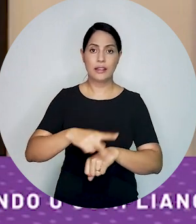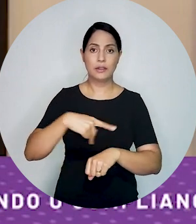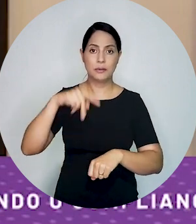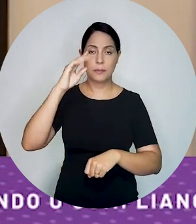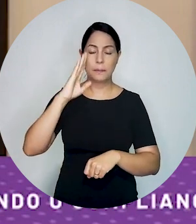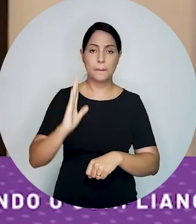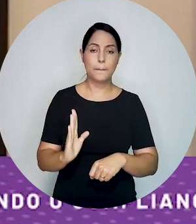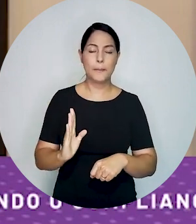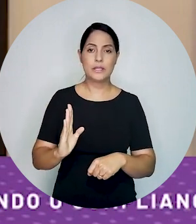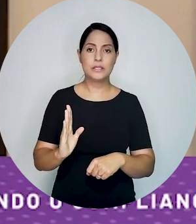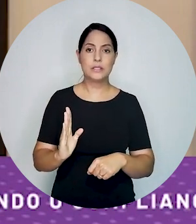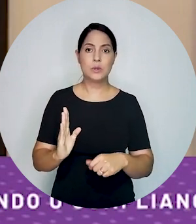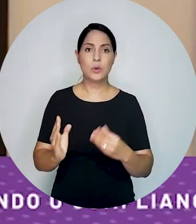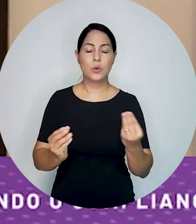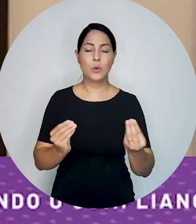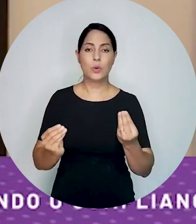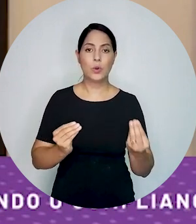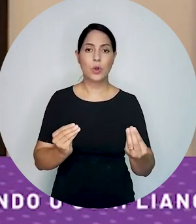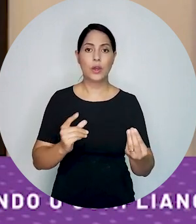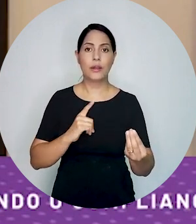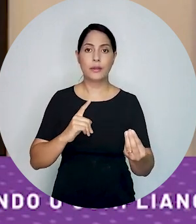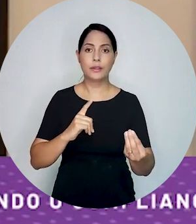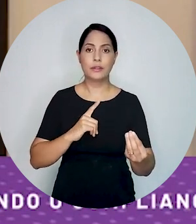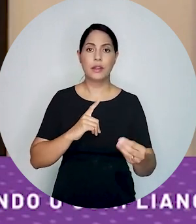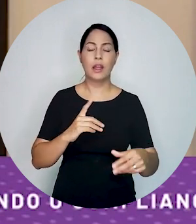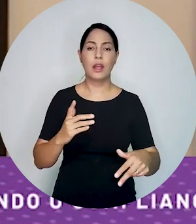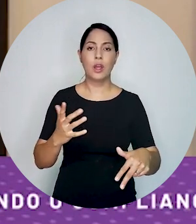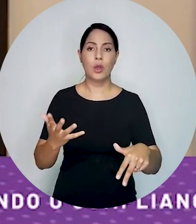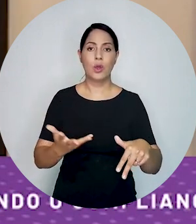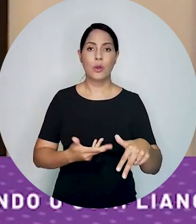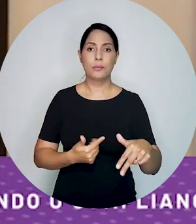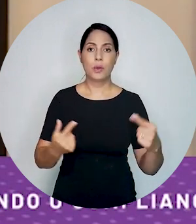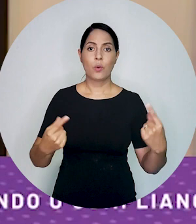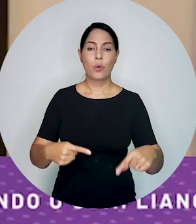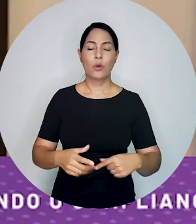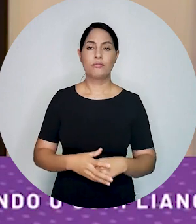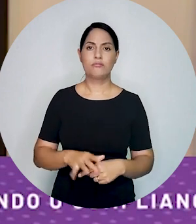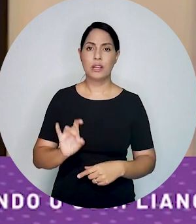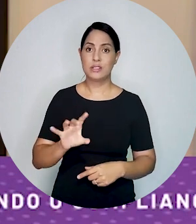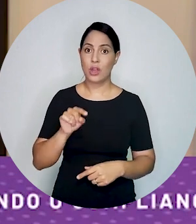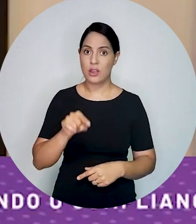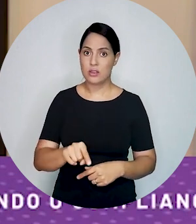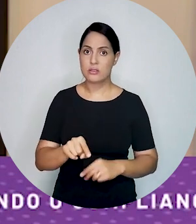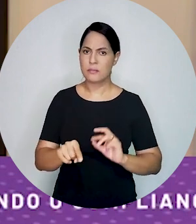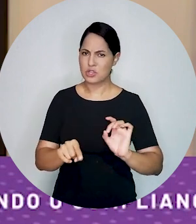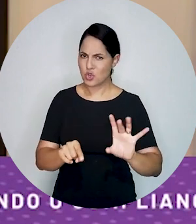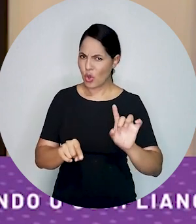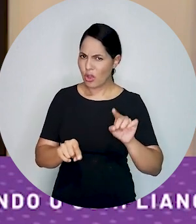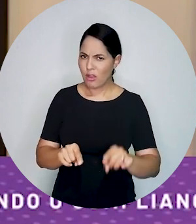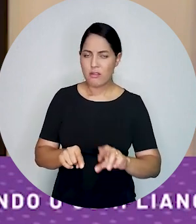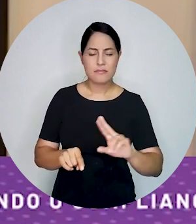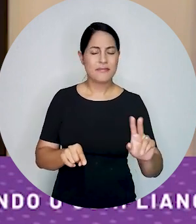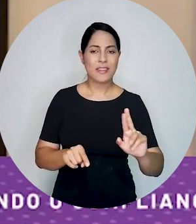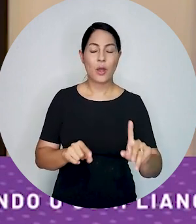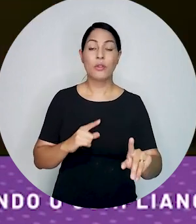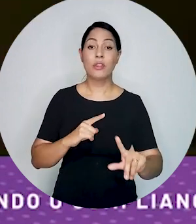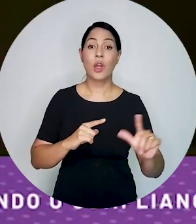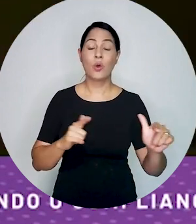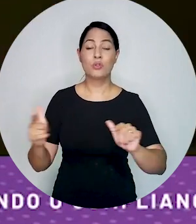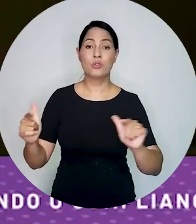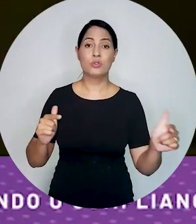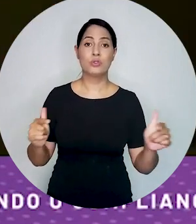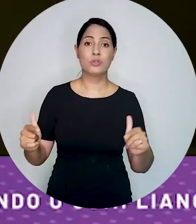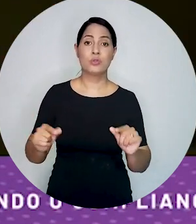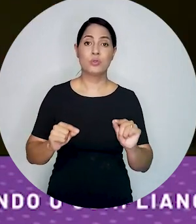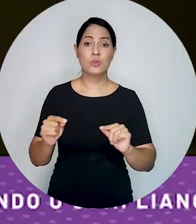fizeram com que o compliance no Brasil fosse muito associado a combate à corrupção. E é isso. Mas não é só isso. E quando a